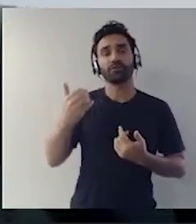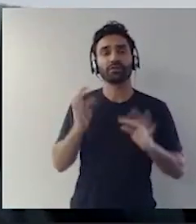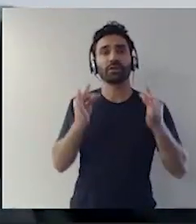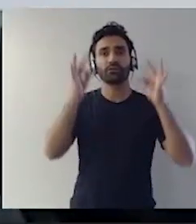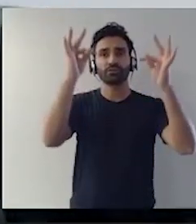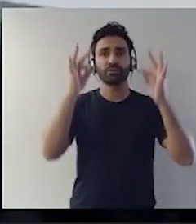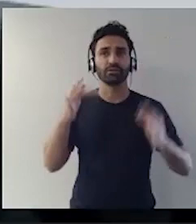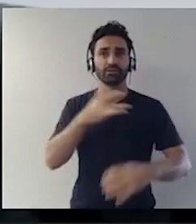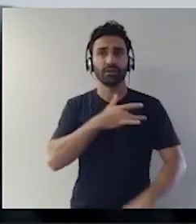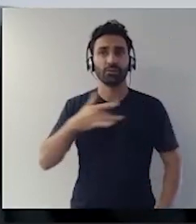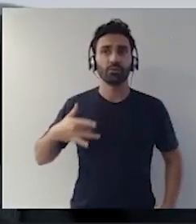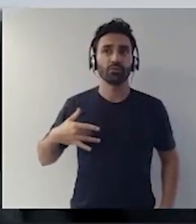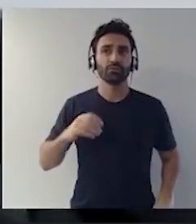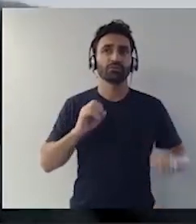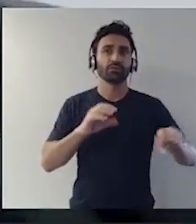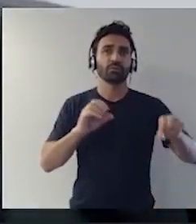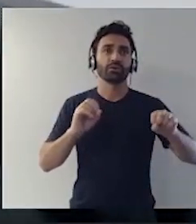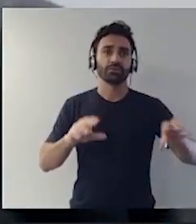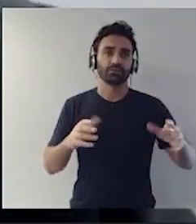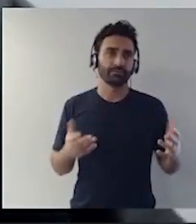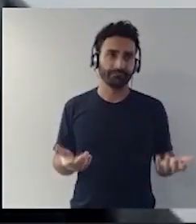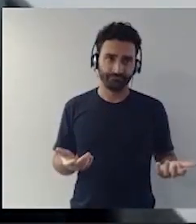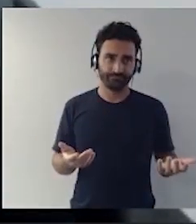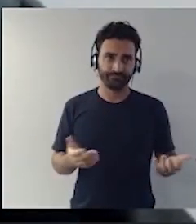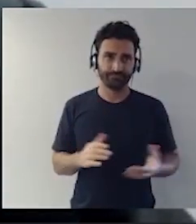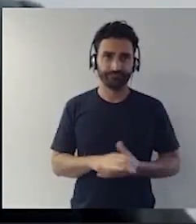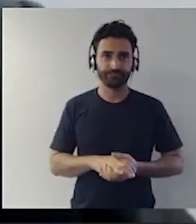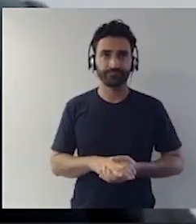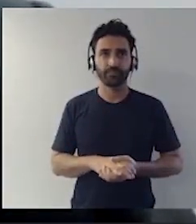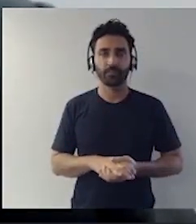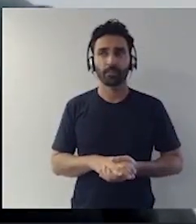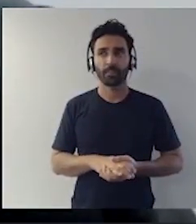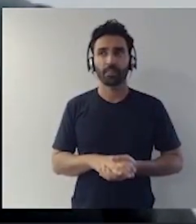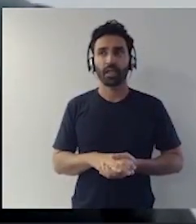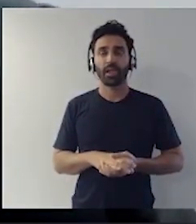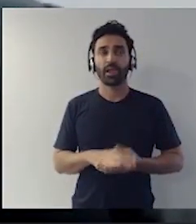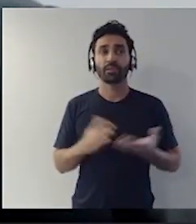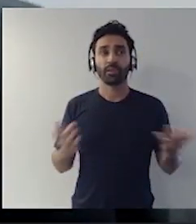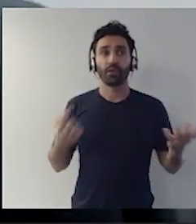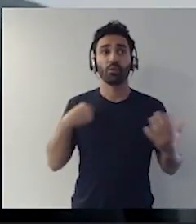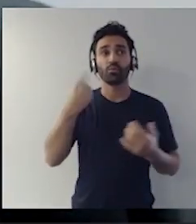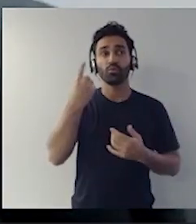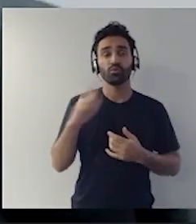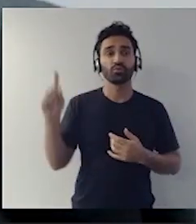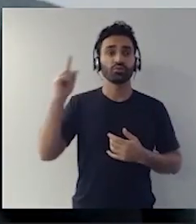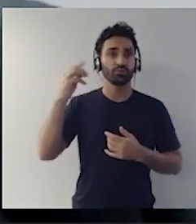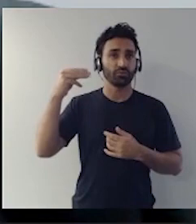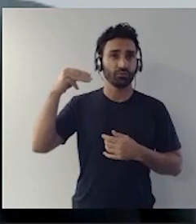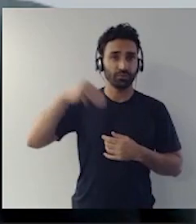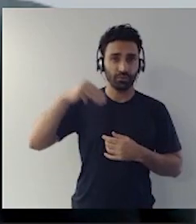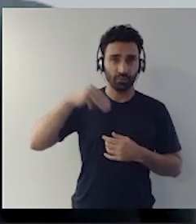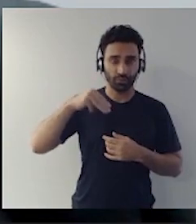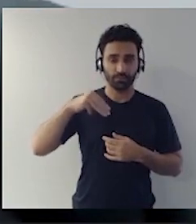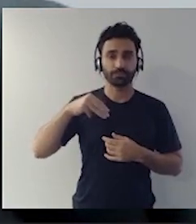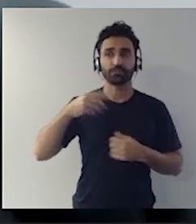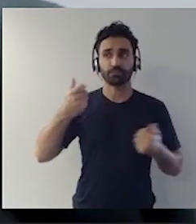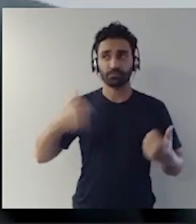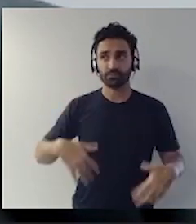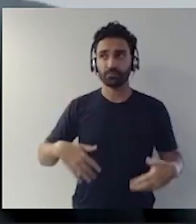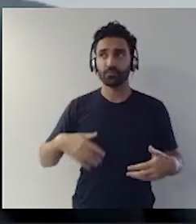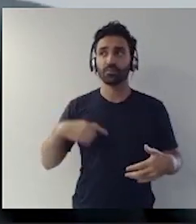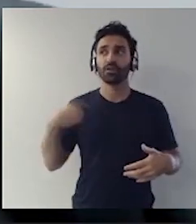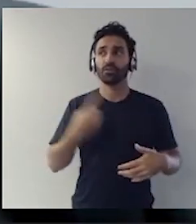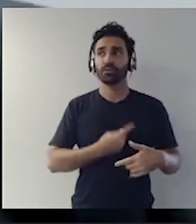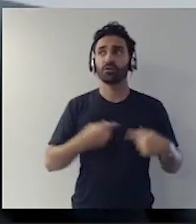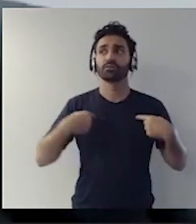educação, saneamento. Para finalizar, no último minuto que me resta, minha colega professora Ingrid, nós